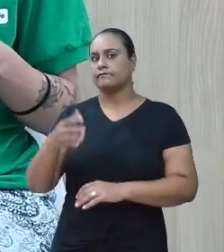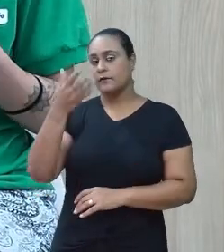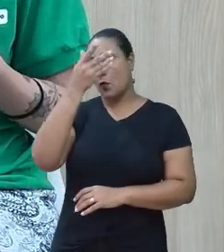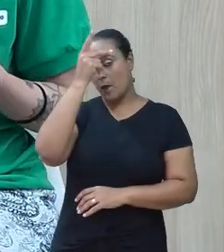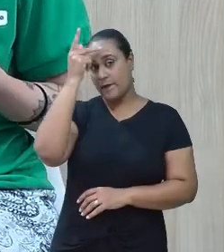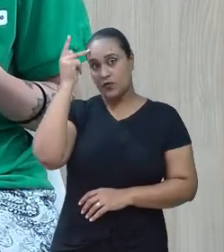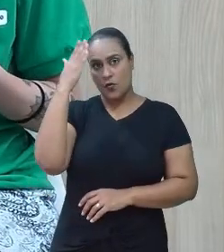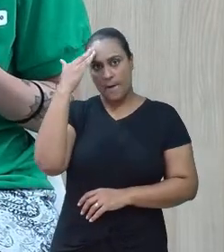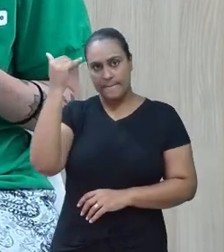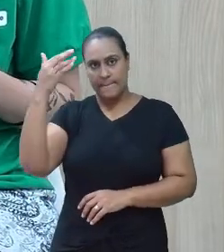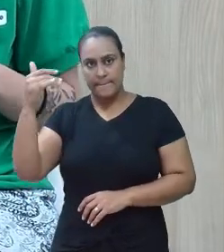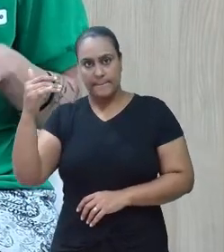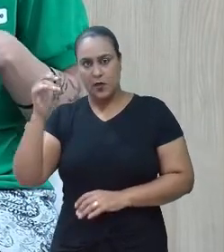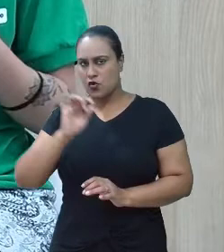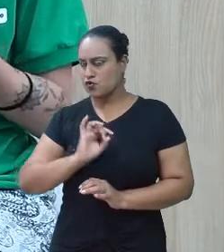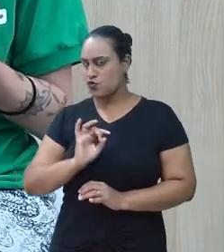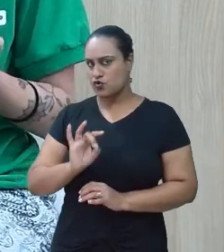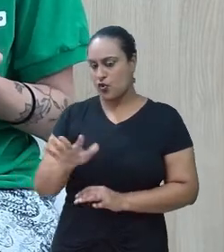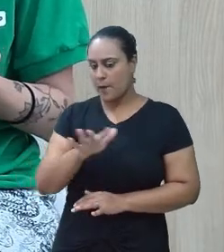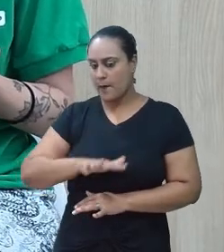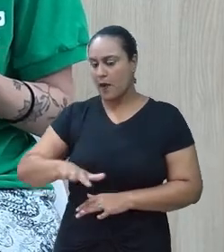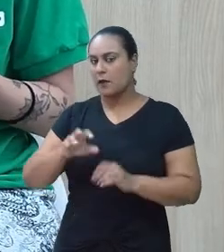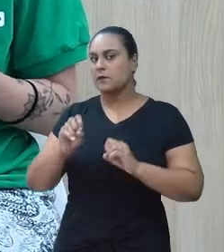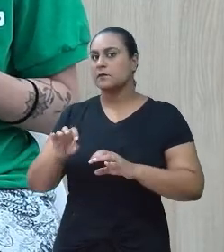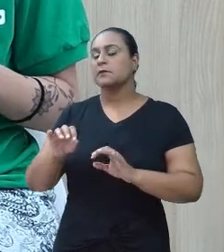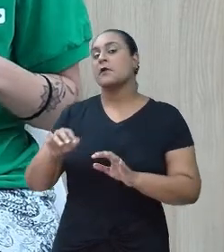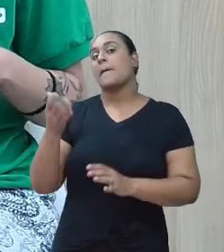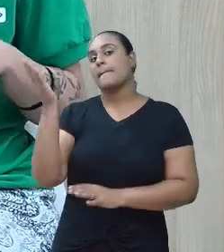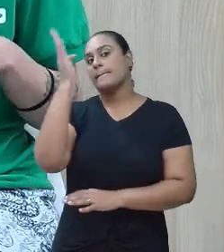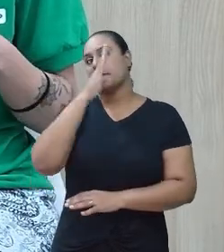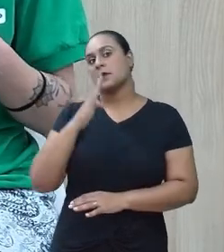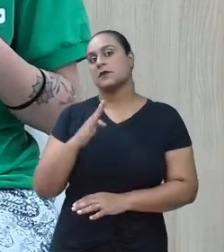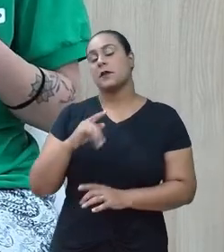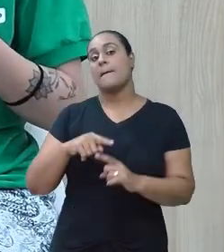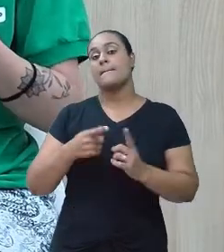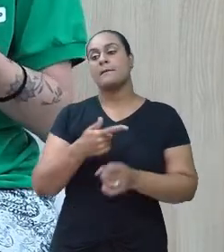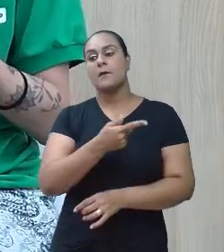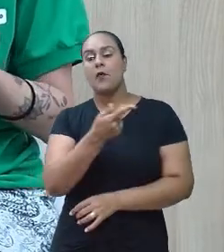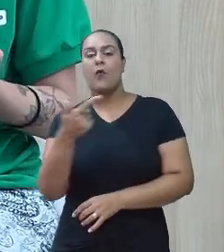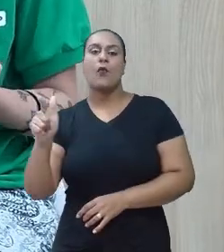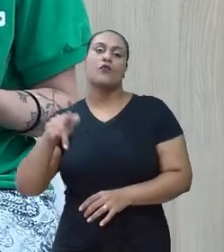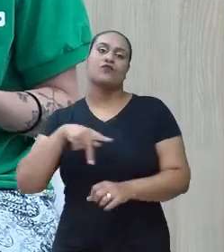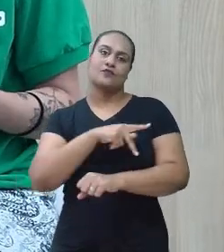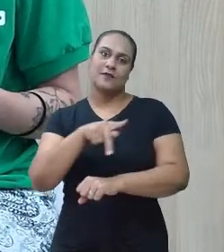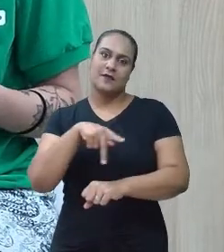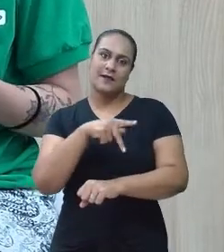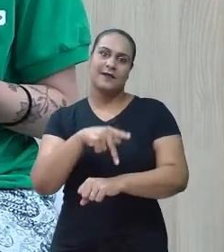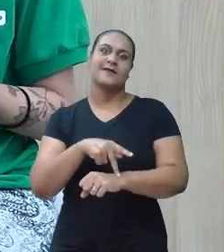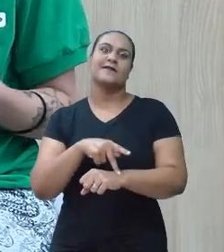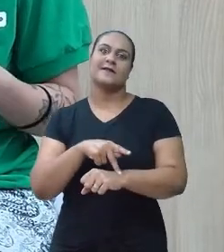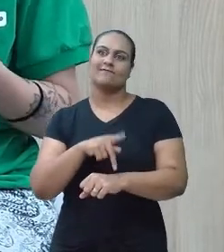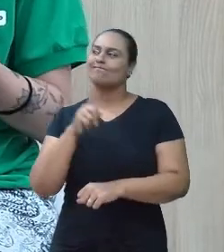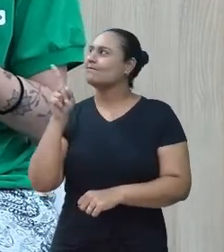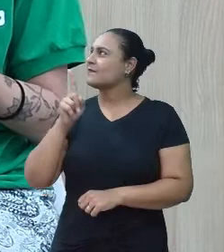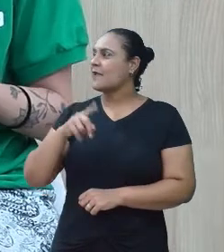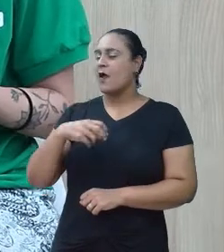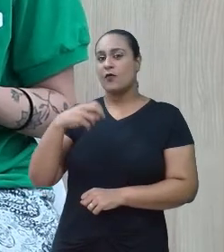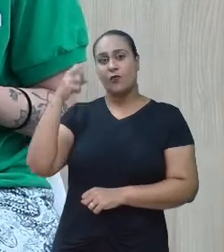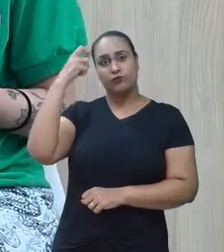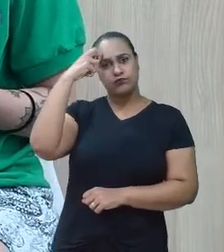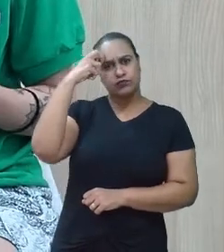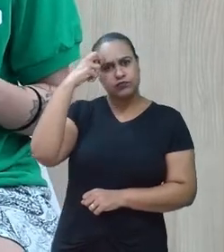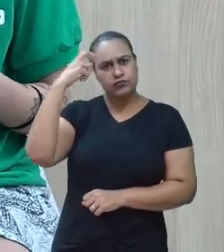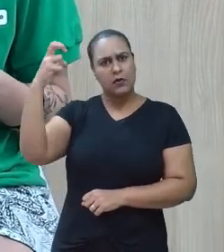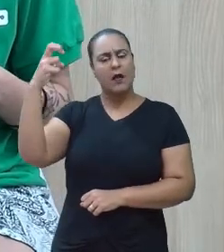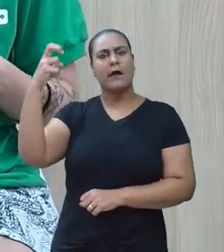para a educação brasileira, mas também para outros países, né? É uma figura que é muito estudada, a educação, a pedagogia que